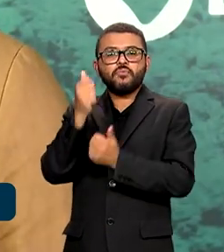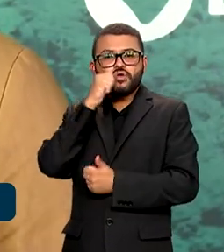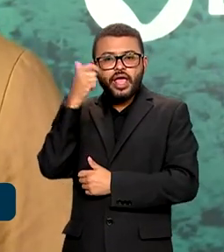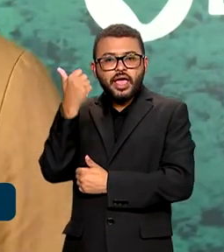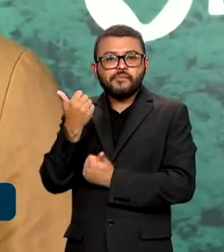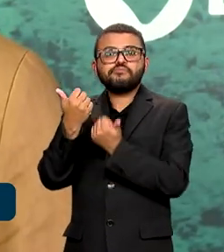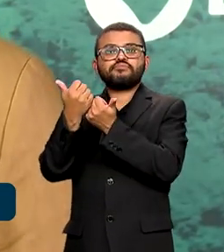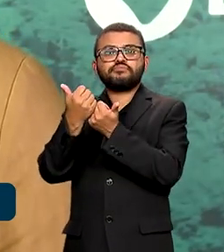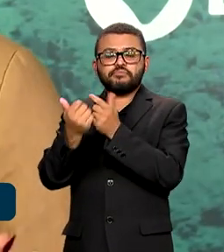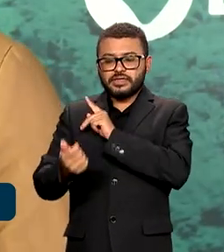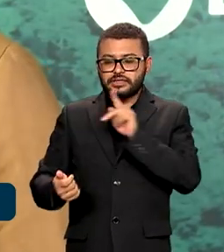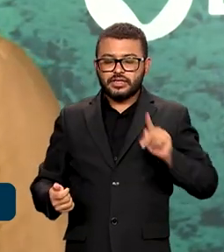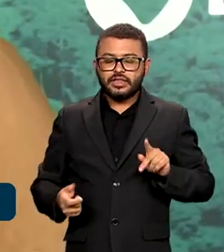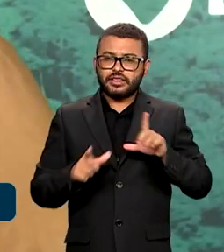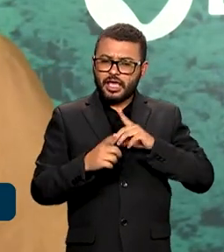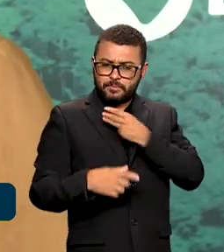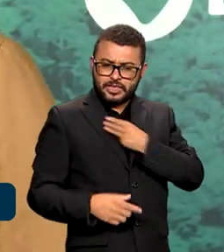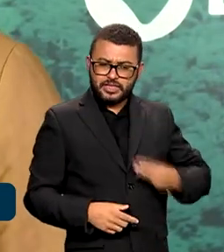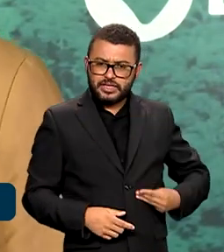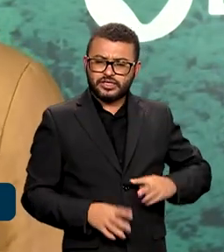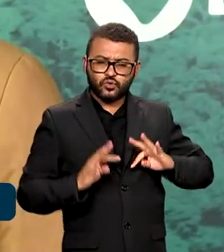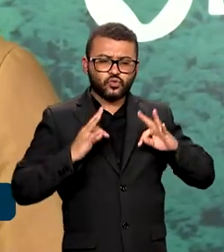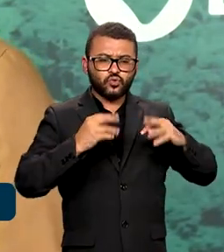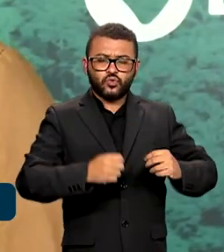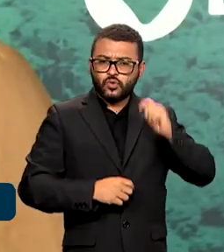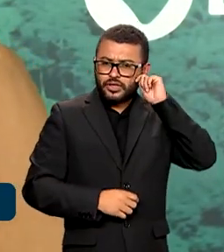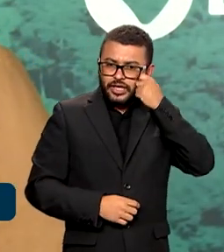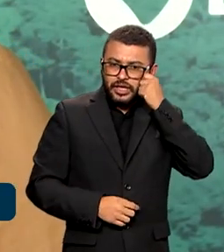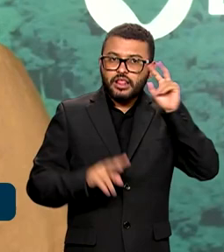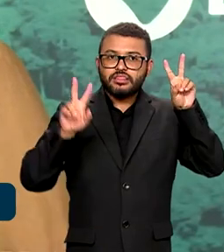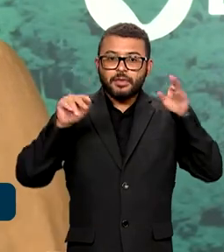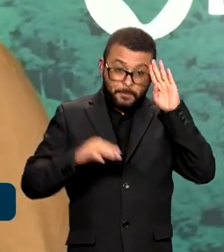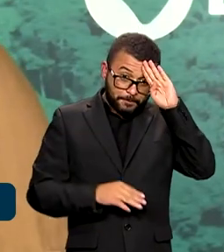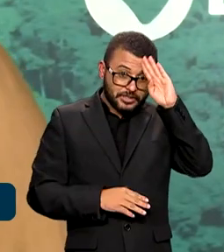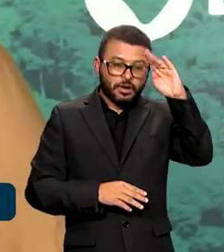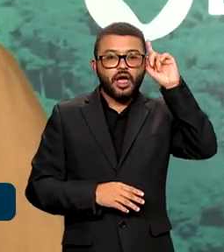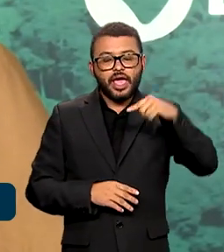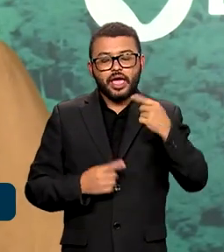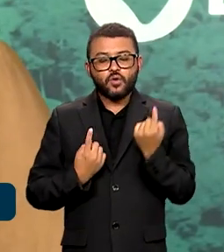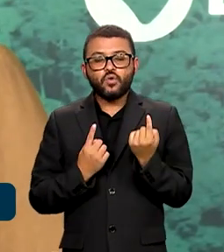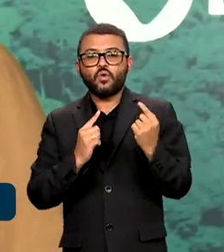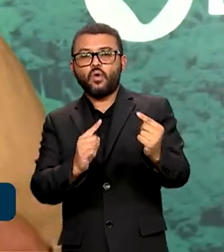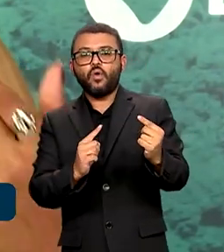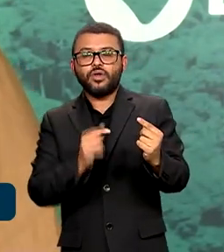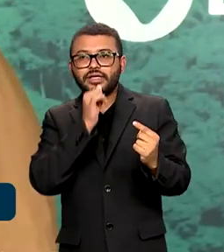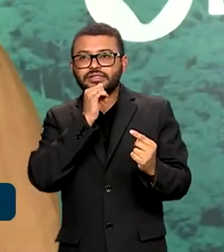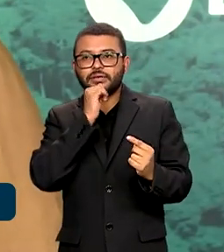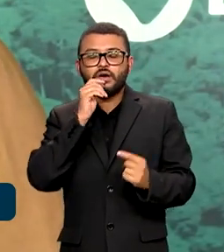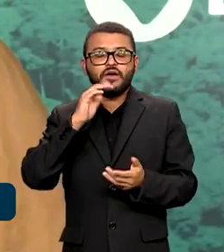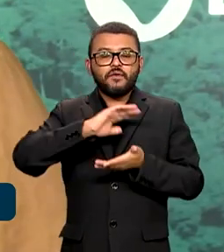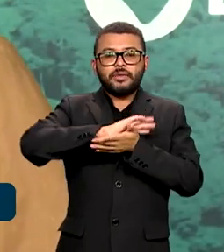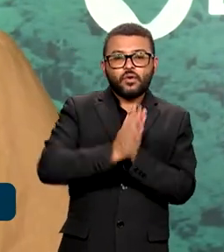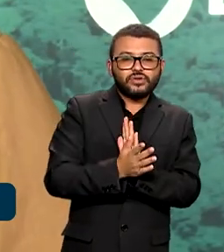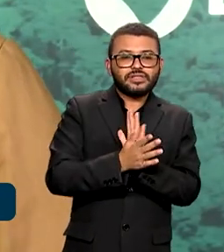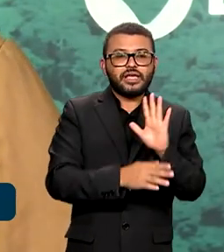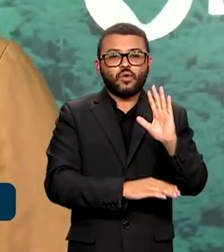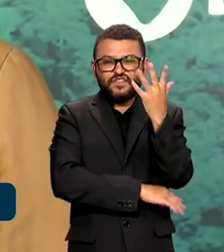que tivemos com todas as ministras negras da América Latina. Esse foi um tema central, né, tanto o combate ao